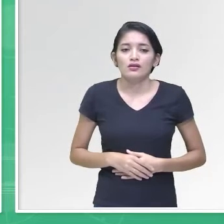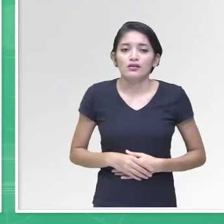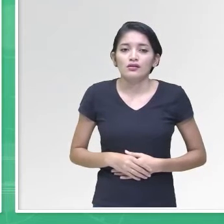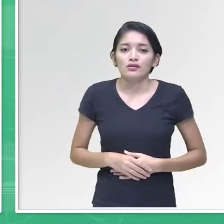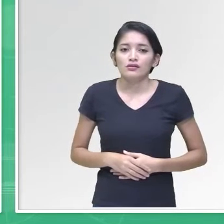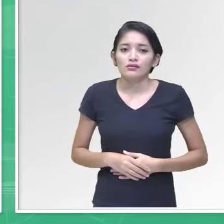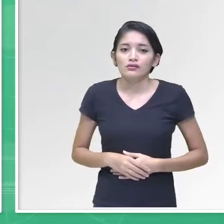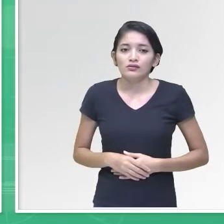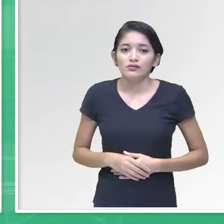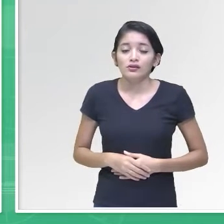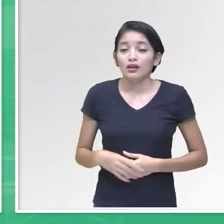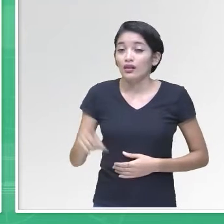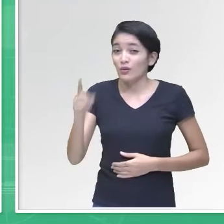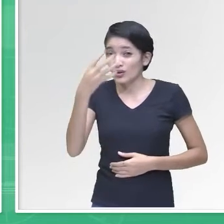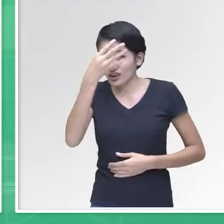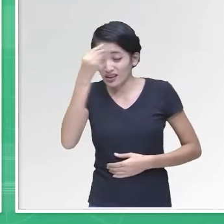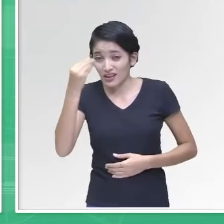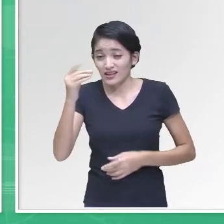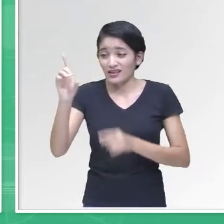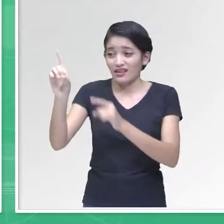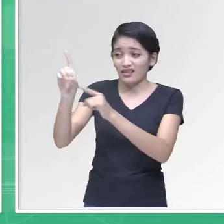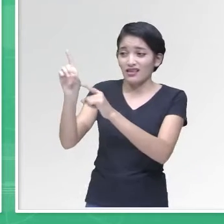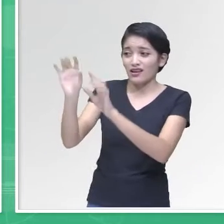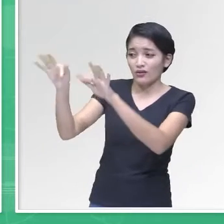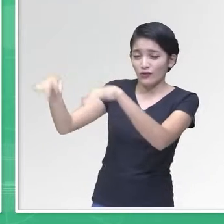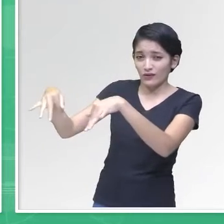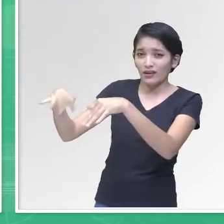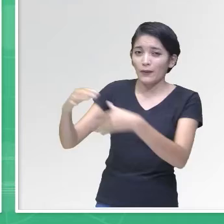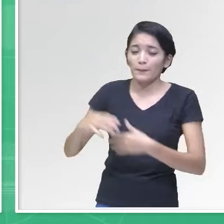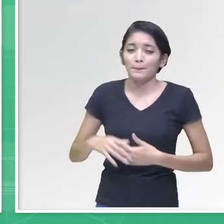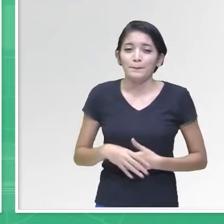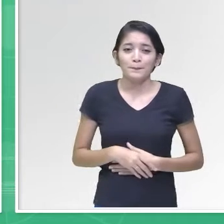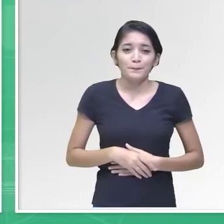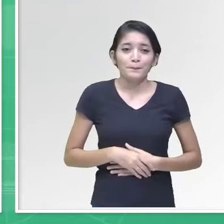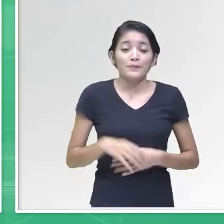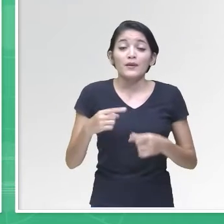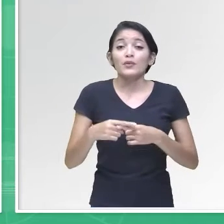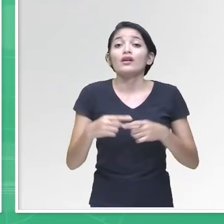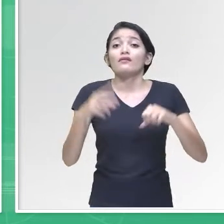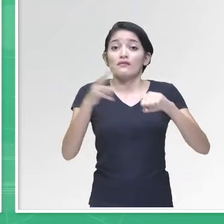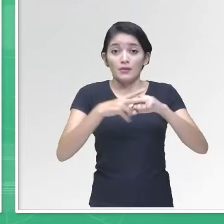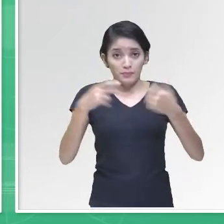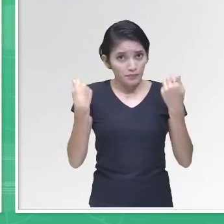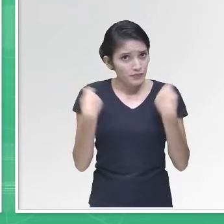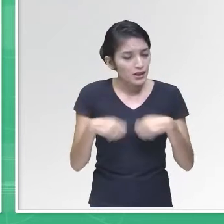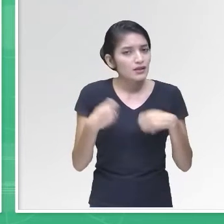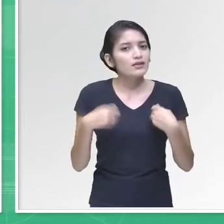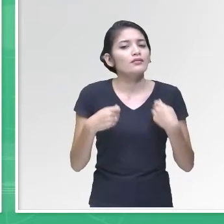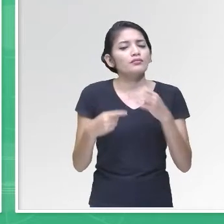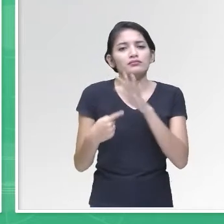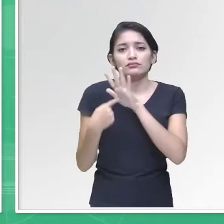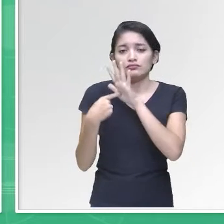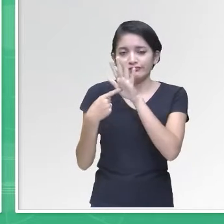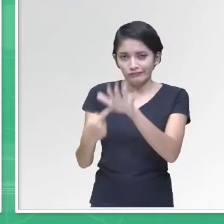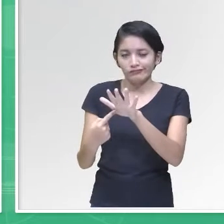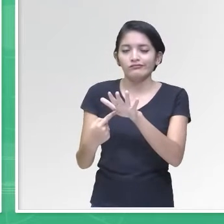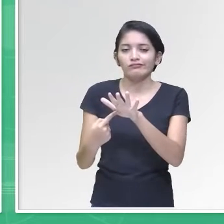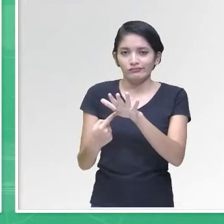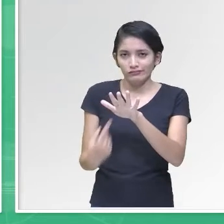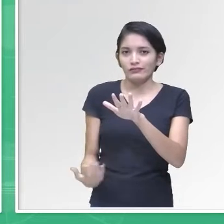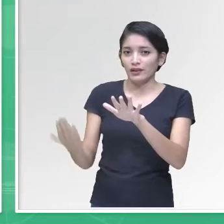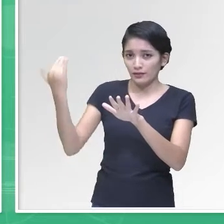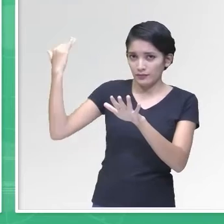Created, sem esquecer da letra D, certo? Porque o verbo precisa ir para o